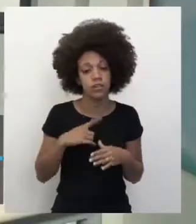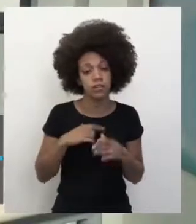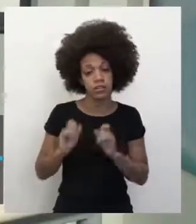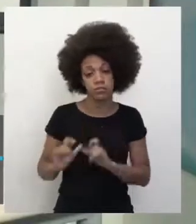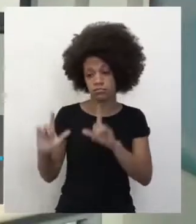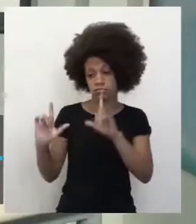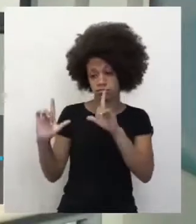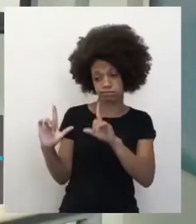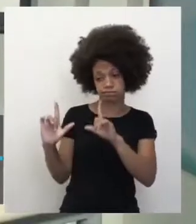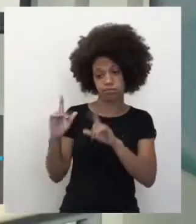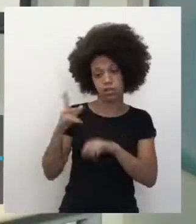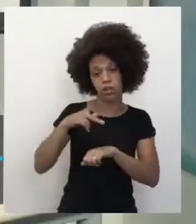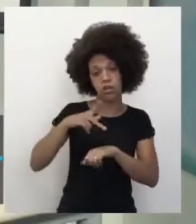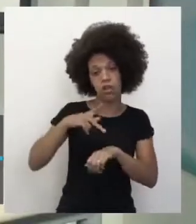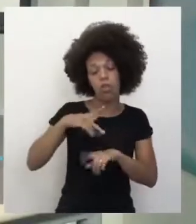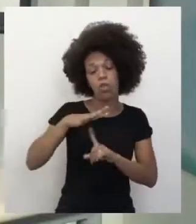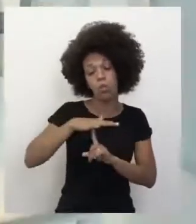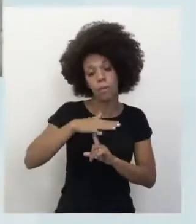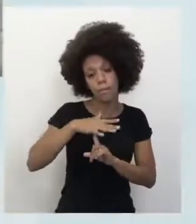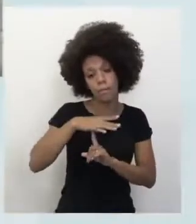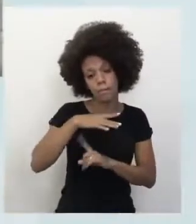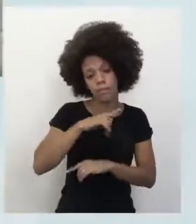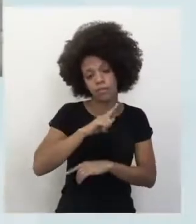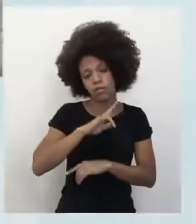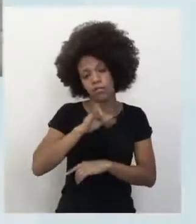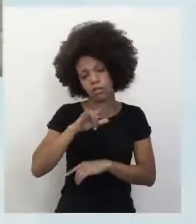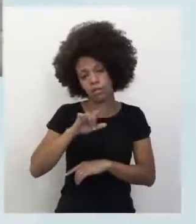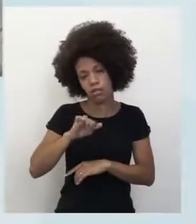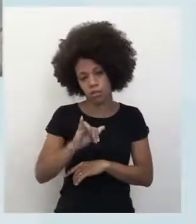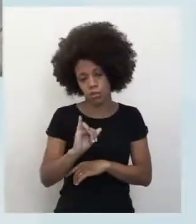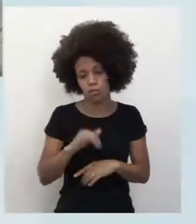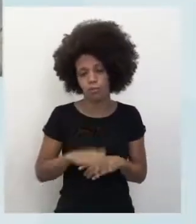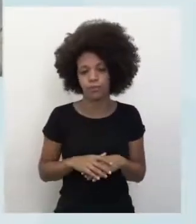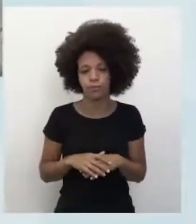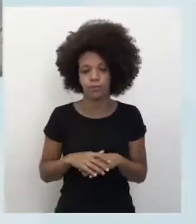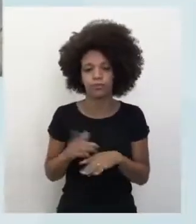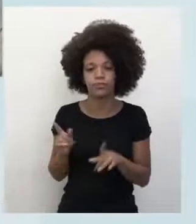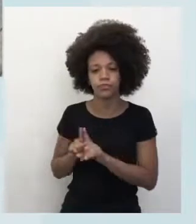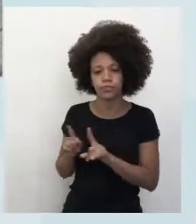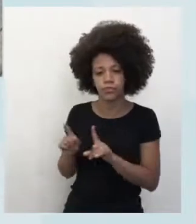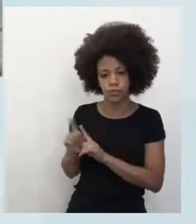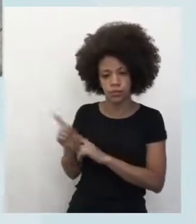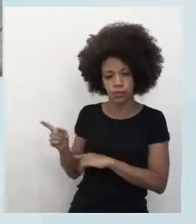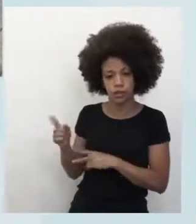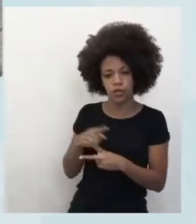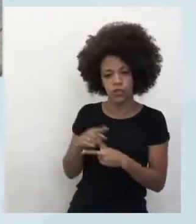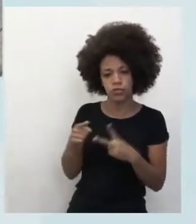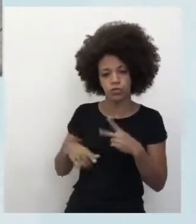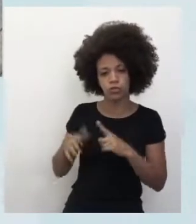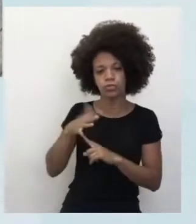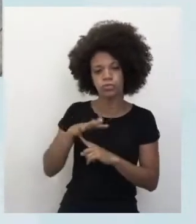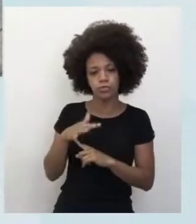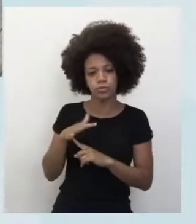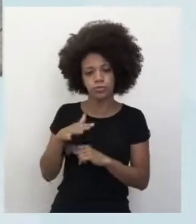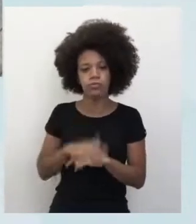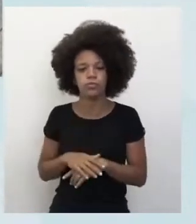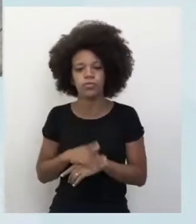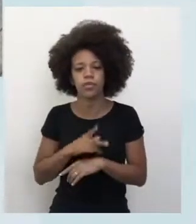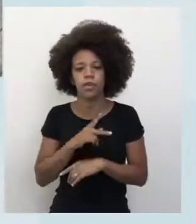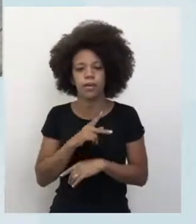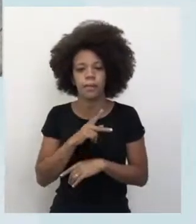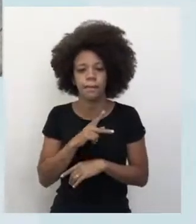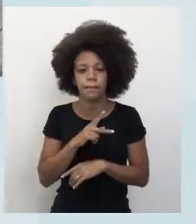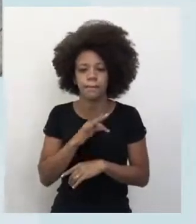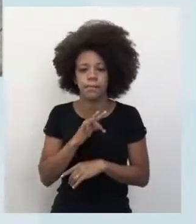Parque Güell. Mas, ó, mais uma imagem aí. Com 2 pedaços do parque, que eu gostaria que, se fosse